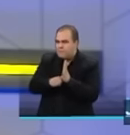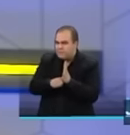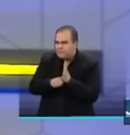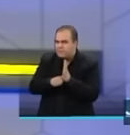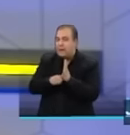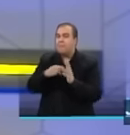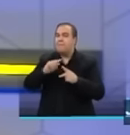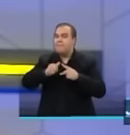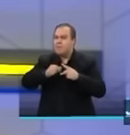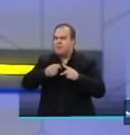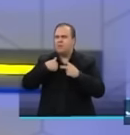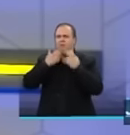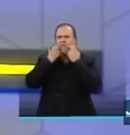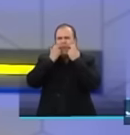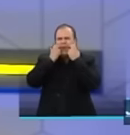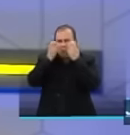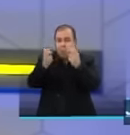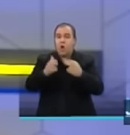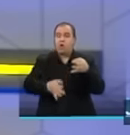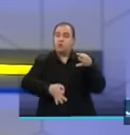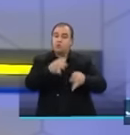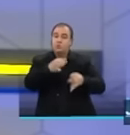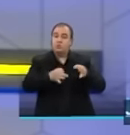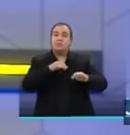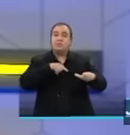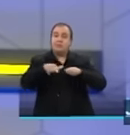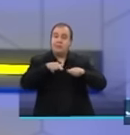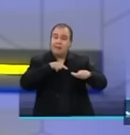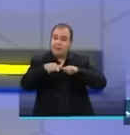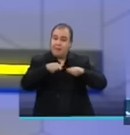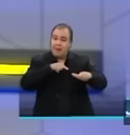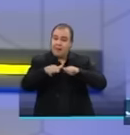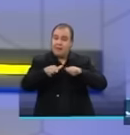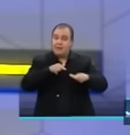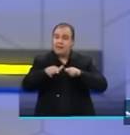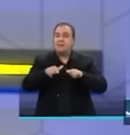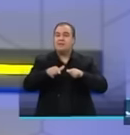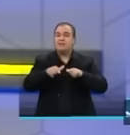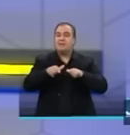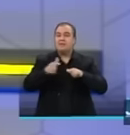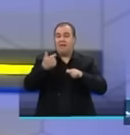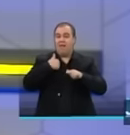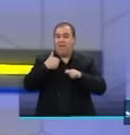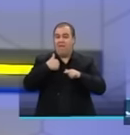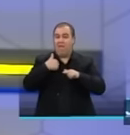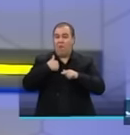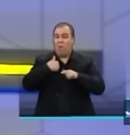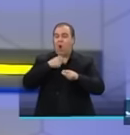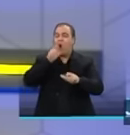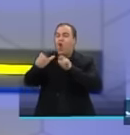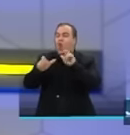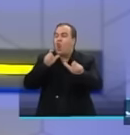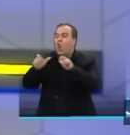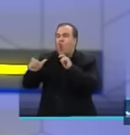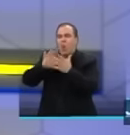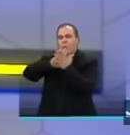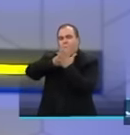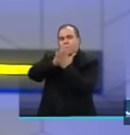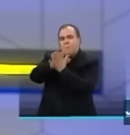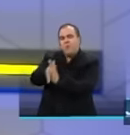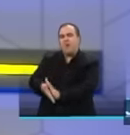sido condenado pela justiça trabalhista por humilhar funcionários. Uma